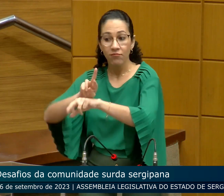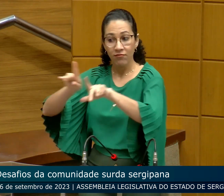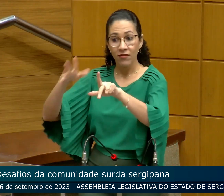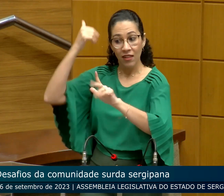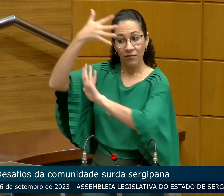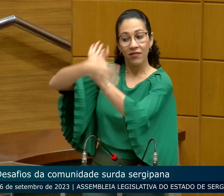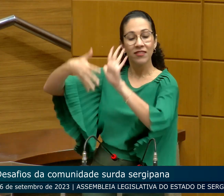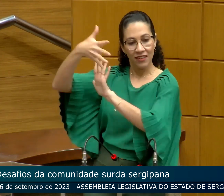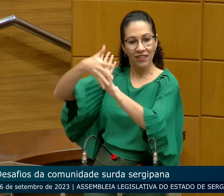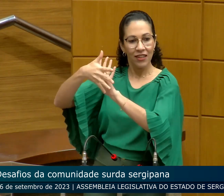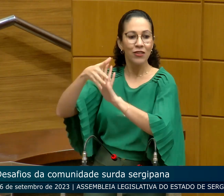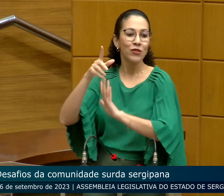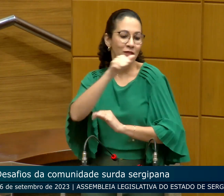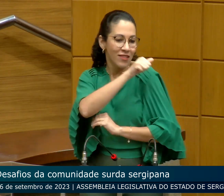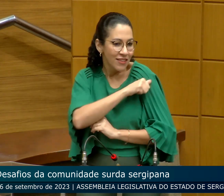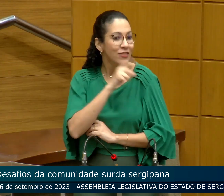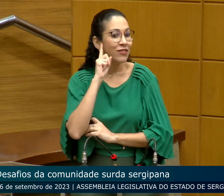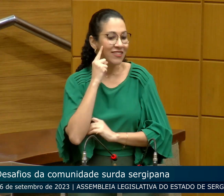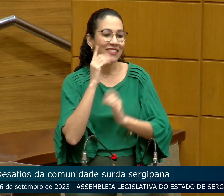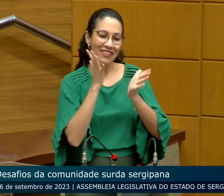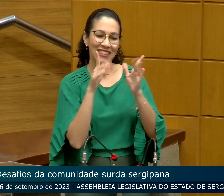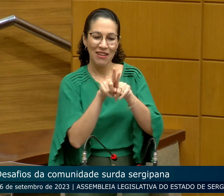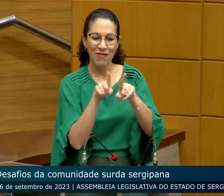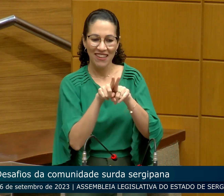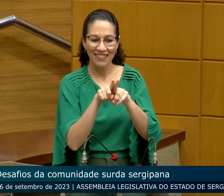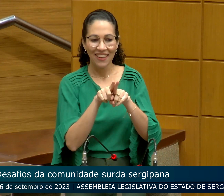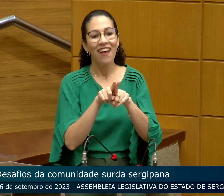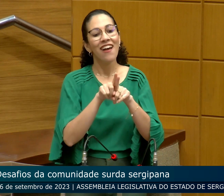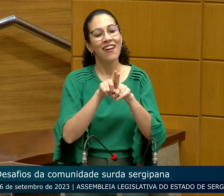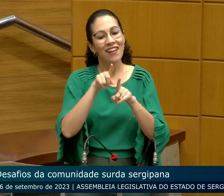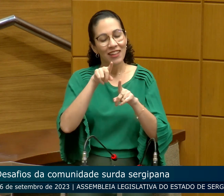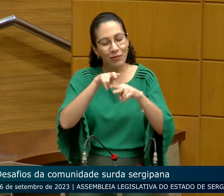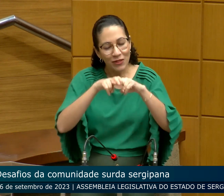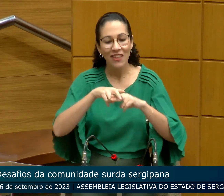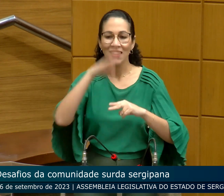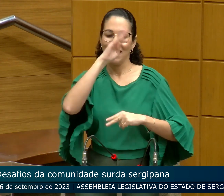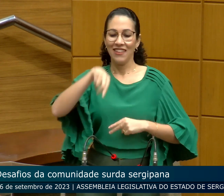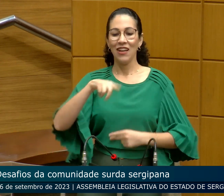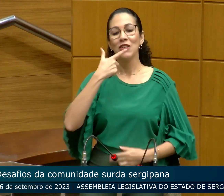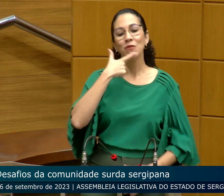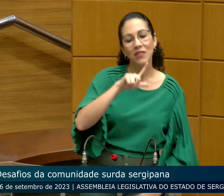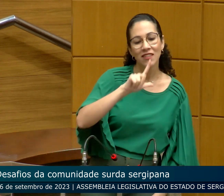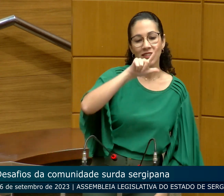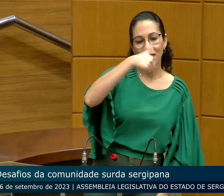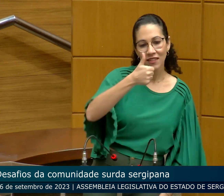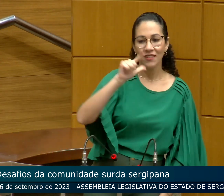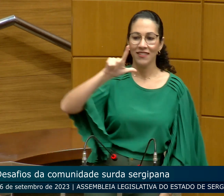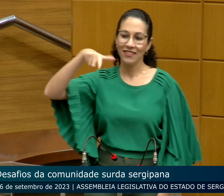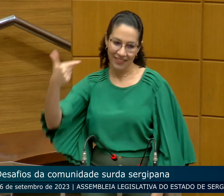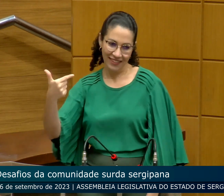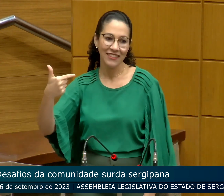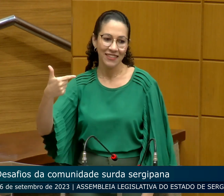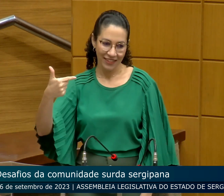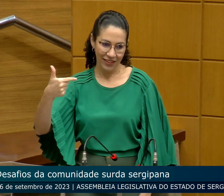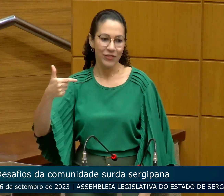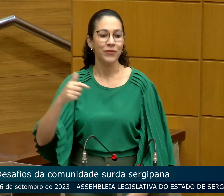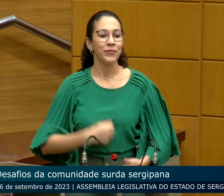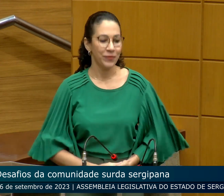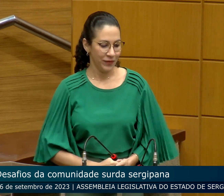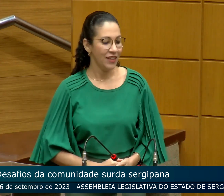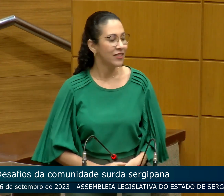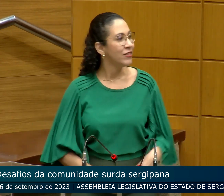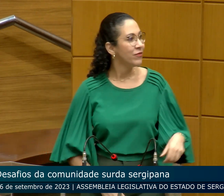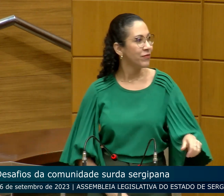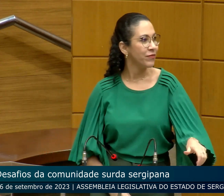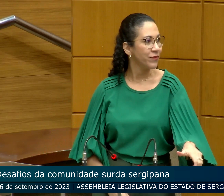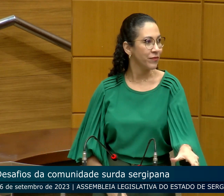surdos. Pensar isso nas secretarias, né, ter essa visibilidade junto com os alunos. E é por isso que aqui no Brasil existem essas